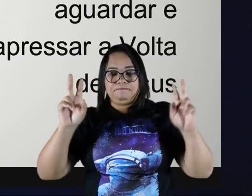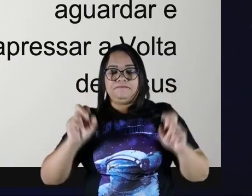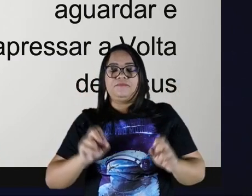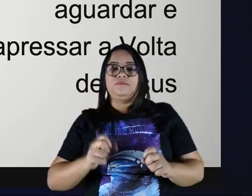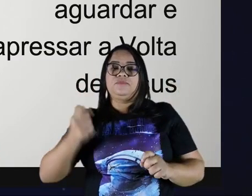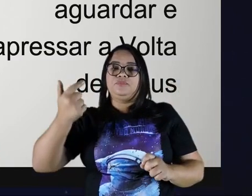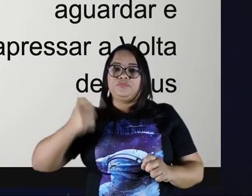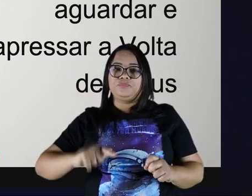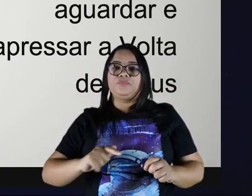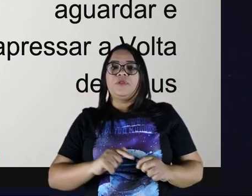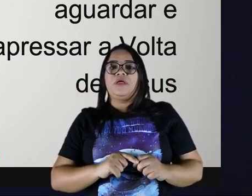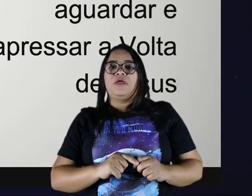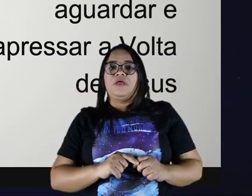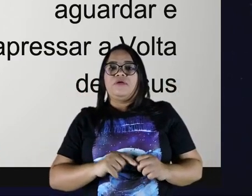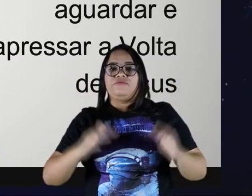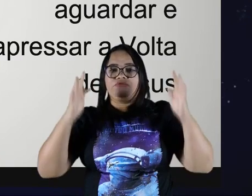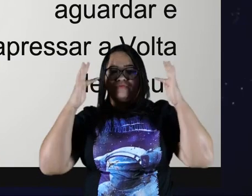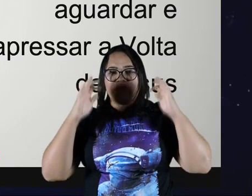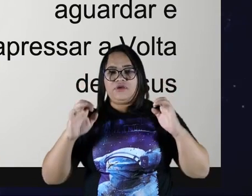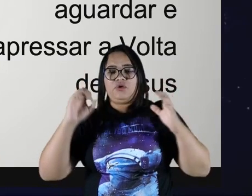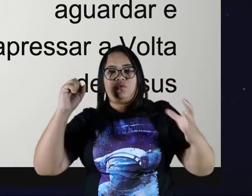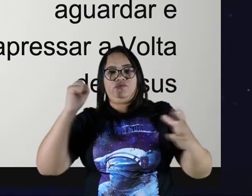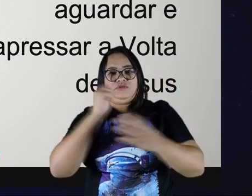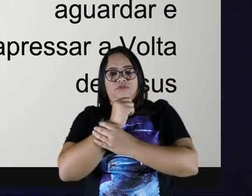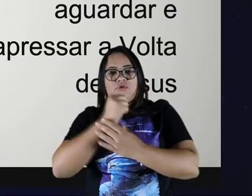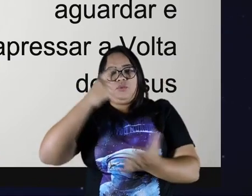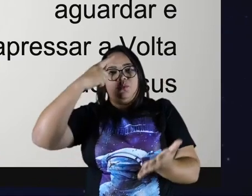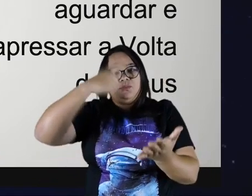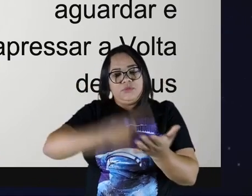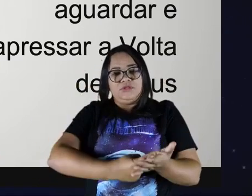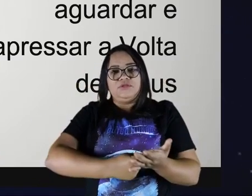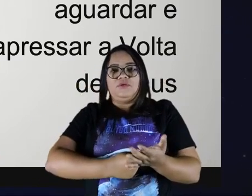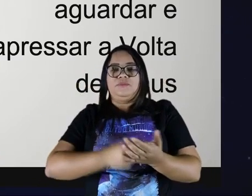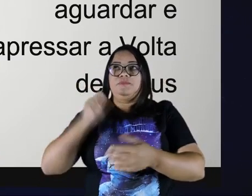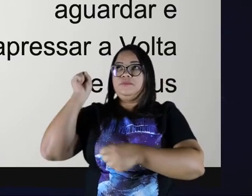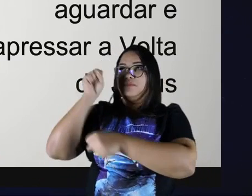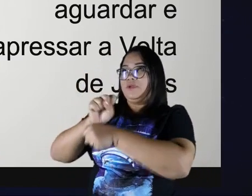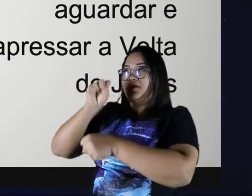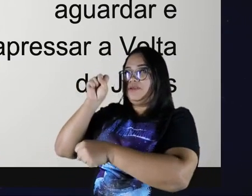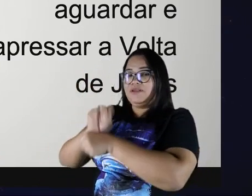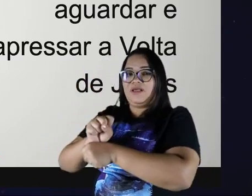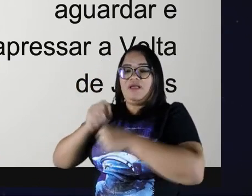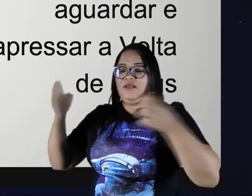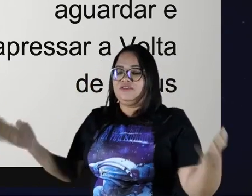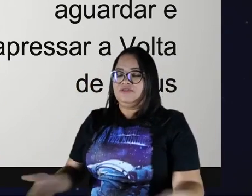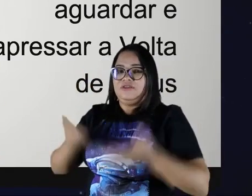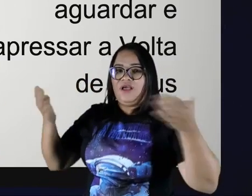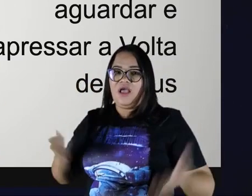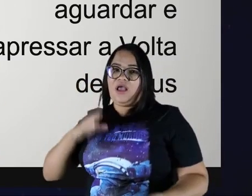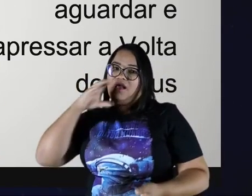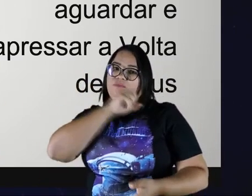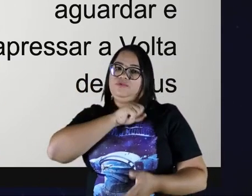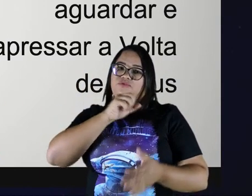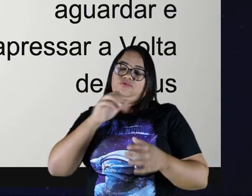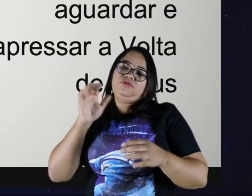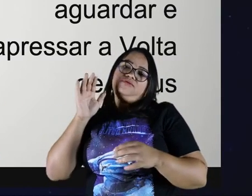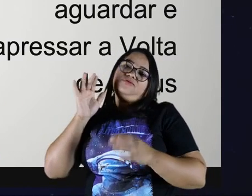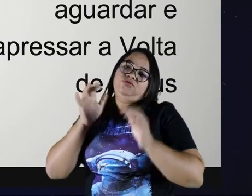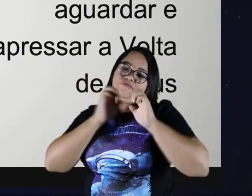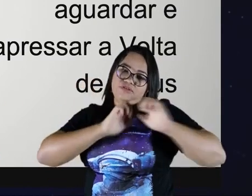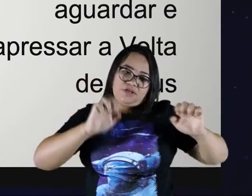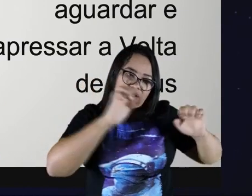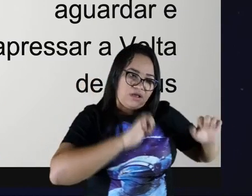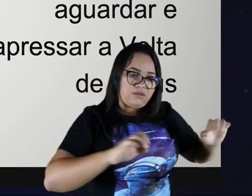e compromisso em aguardar e apressar a volta de Jesus. E eu quero voltar com